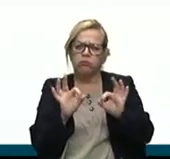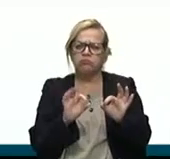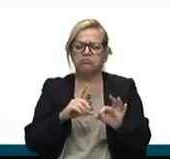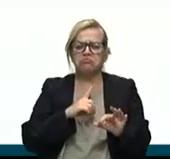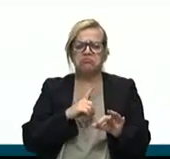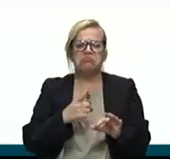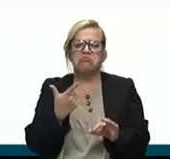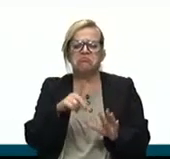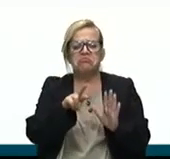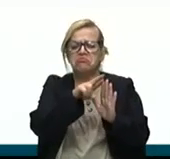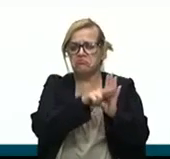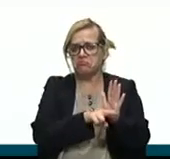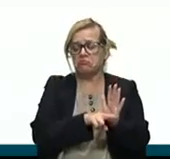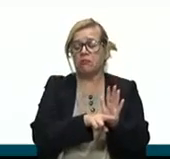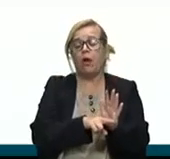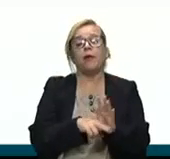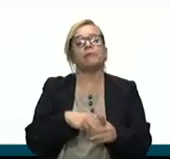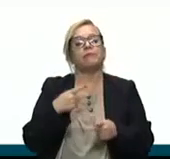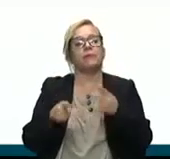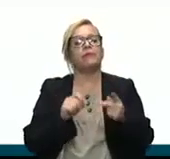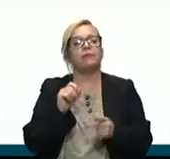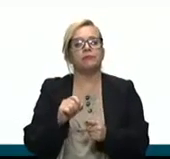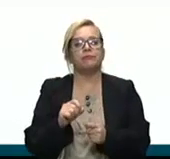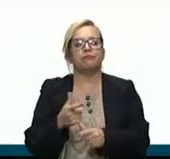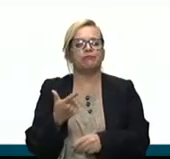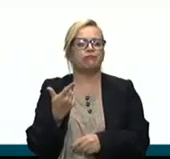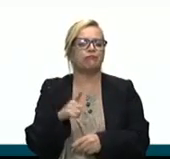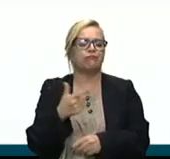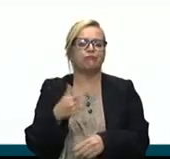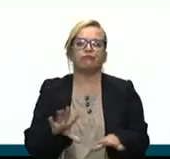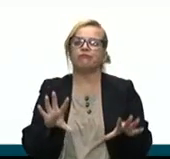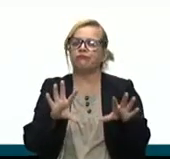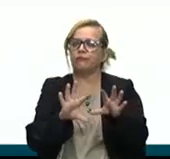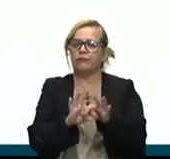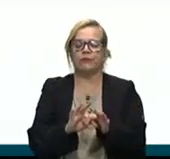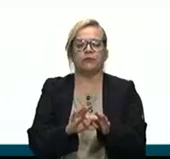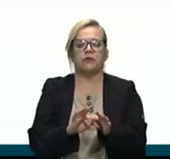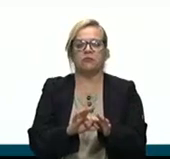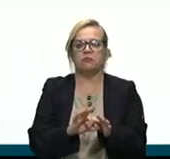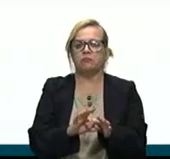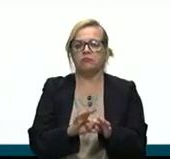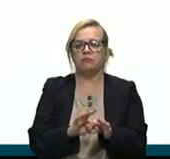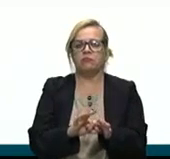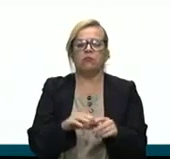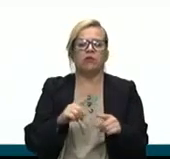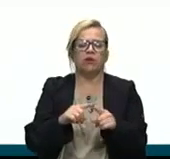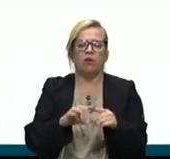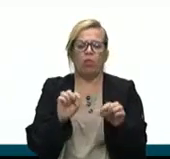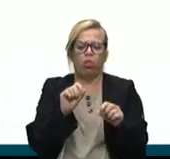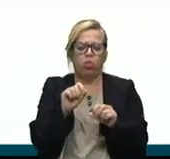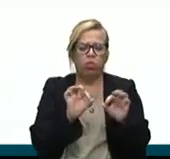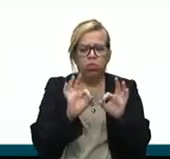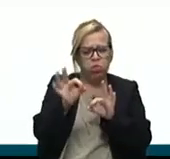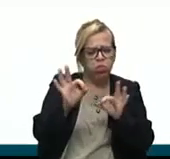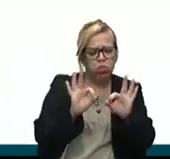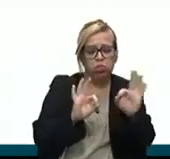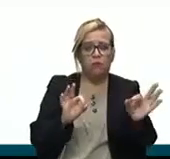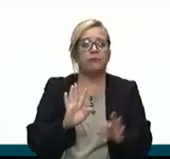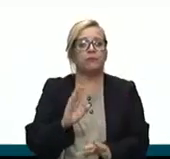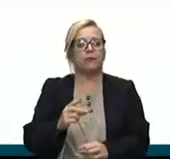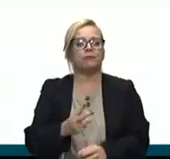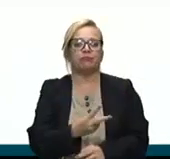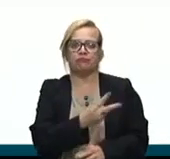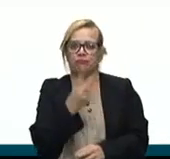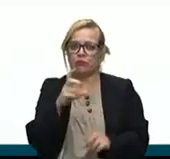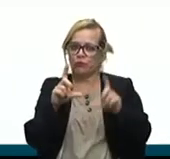um padrão. Então, nós dizemos que não há correlação no primeiro caso. Os pontos estão muito dispersos. No segundo